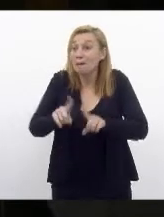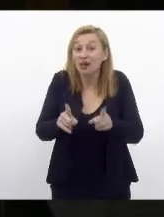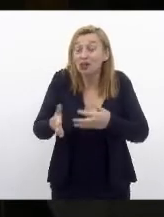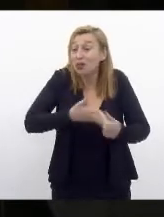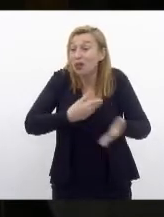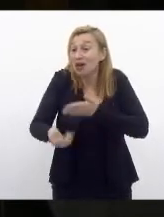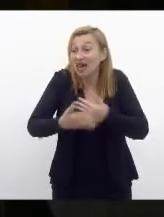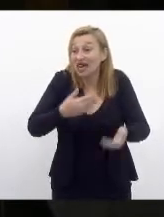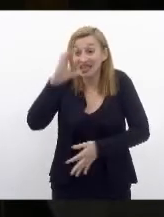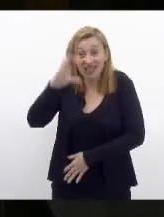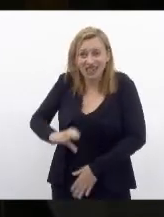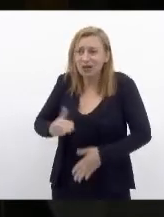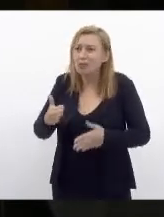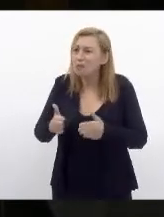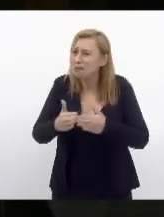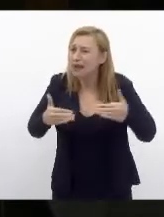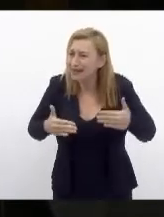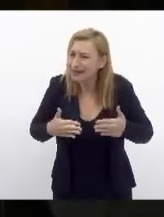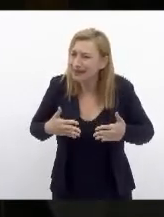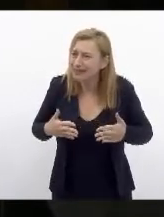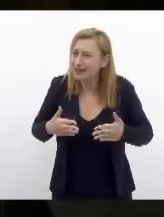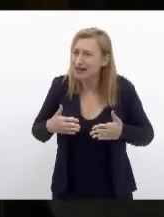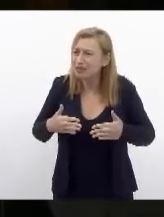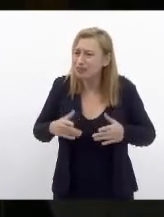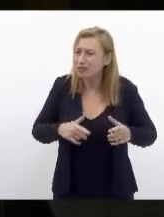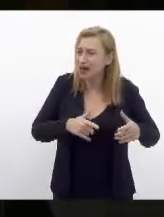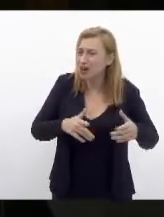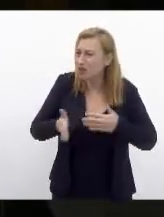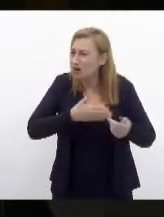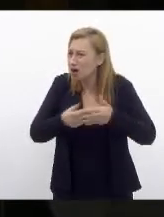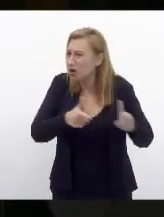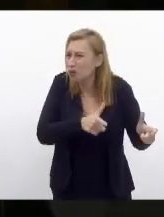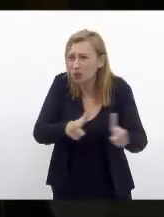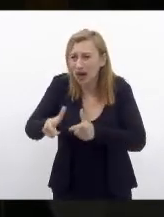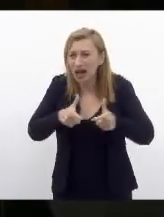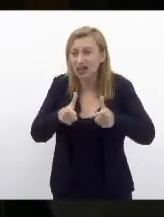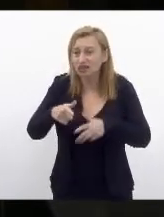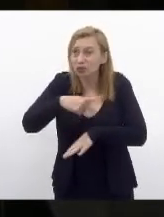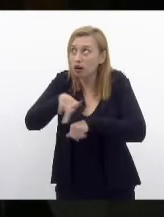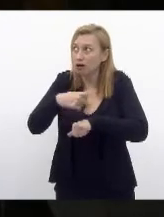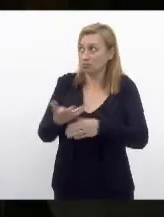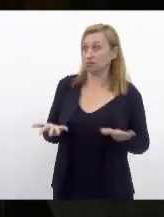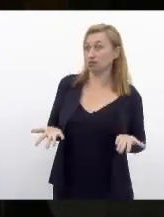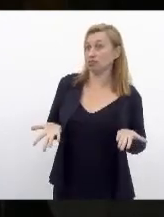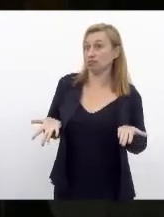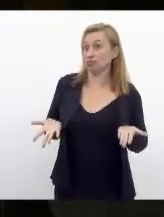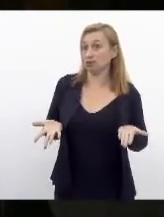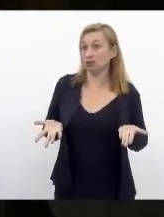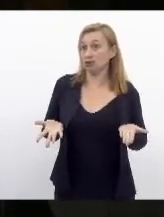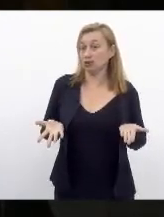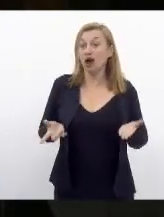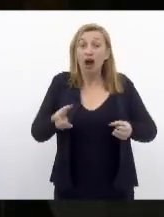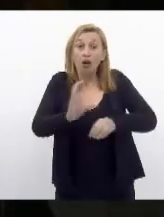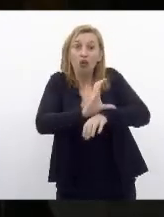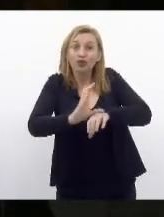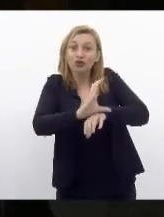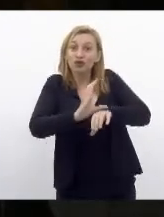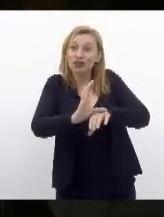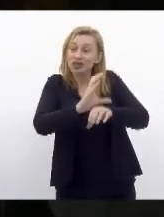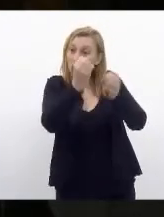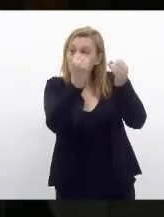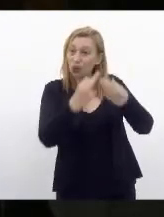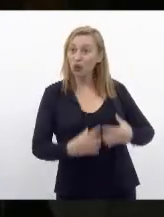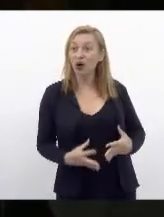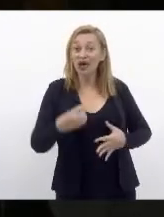cidadão brasileiro não tem que pedir licença a ninguém para ir em nenhum lugar desse país. porque assim reza a nossa Constituição. Se